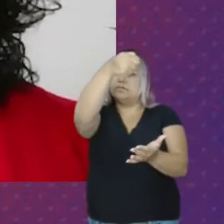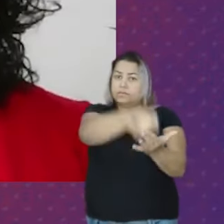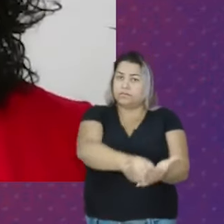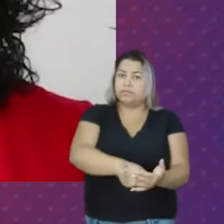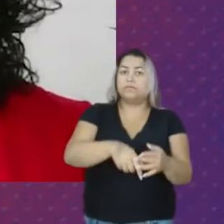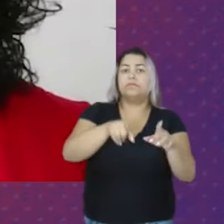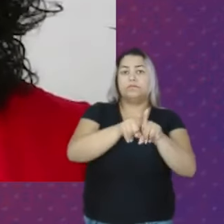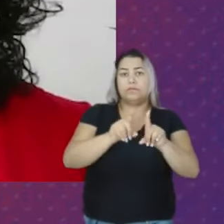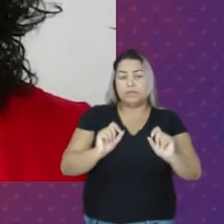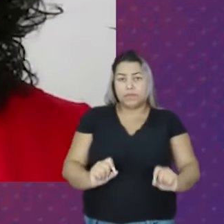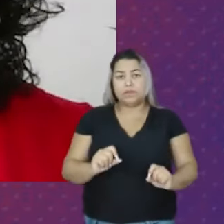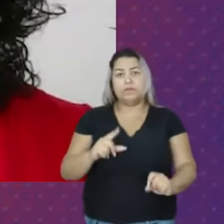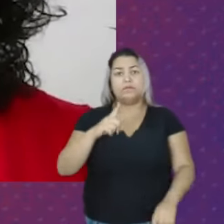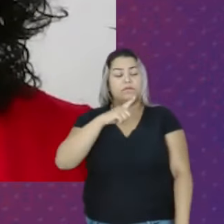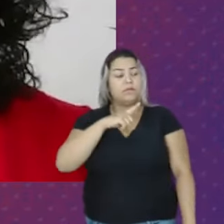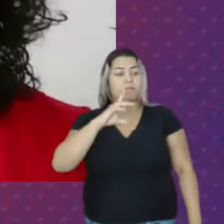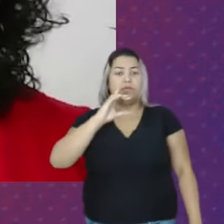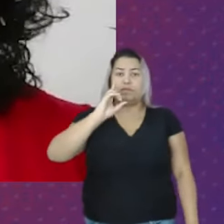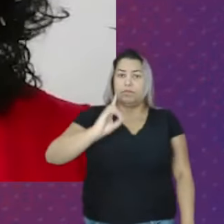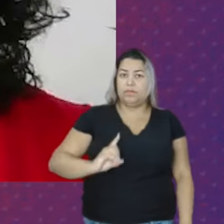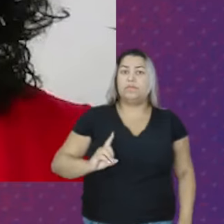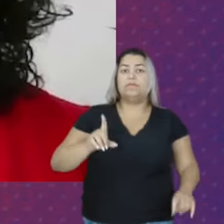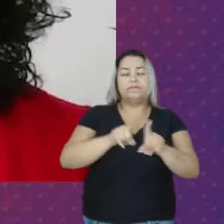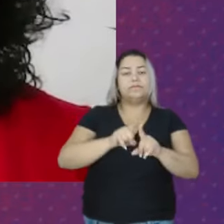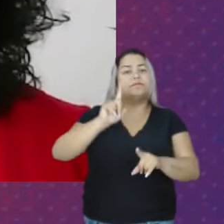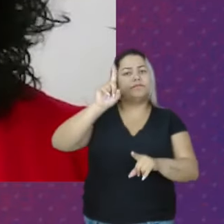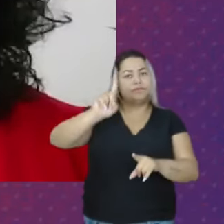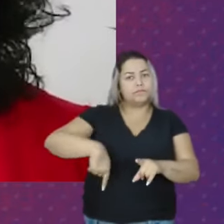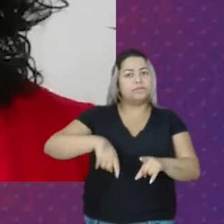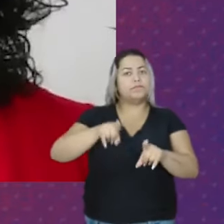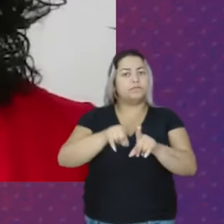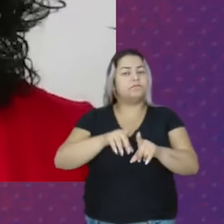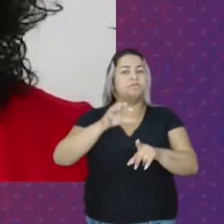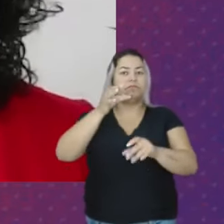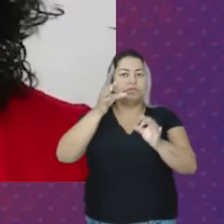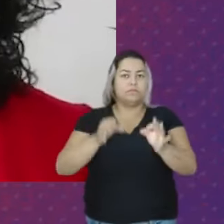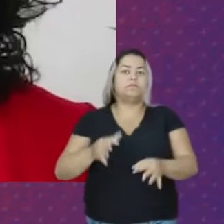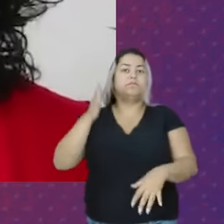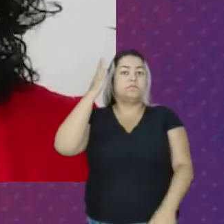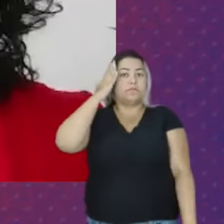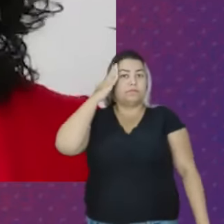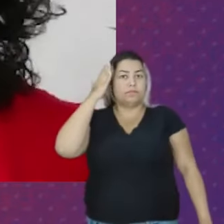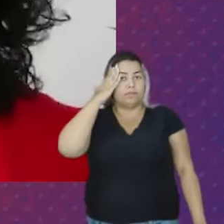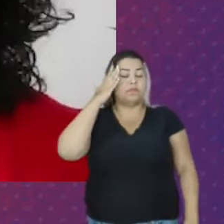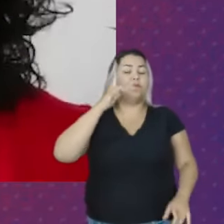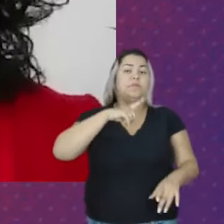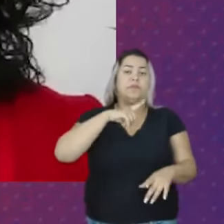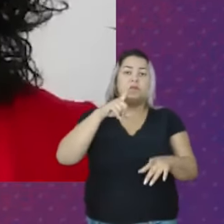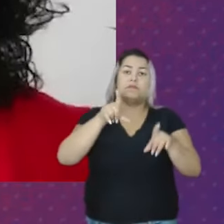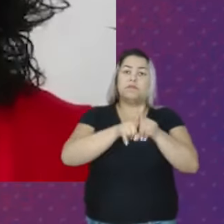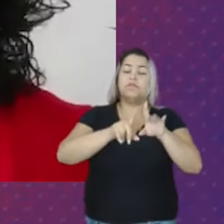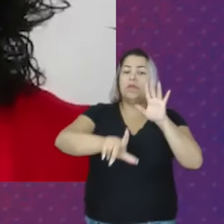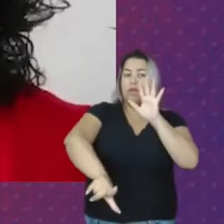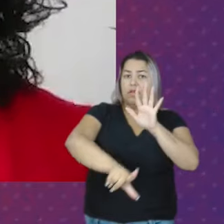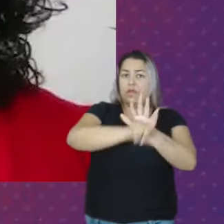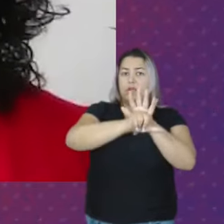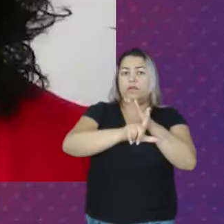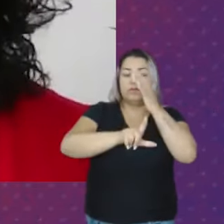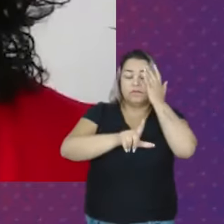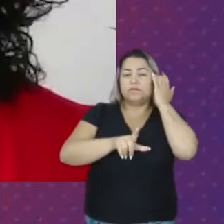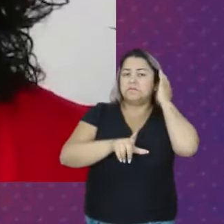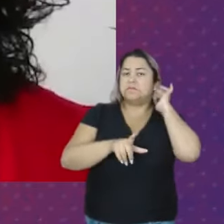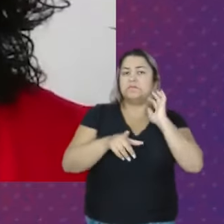que aqueles direitos previstos sejam, de fato, concretizados. A gente sabe que a gente tem muitas leis